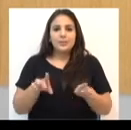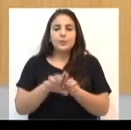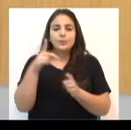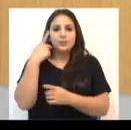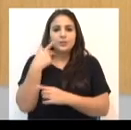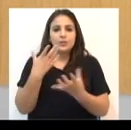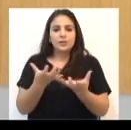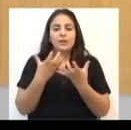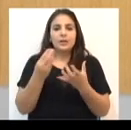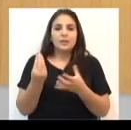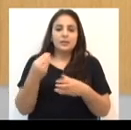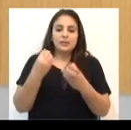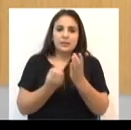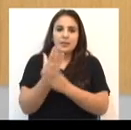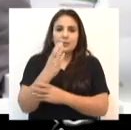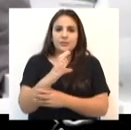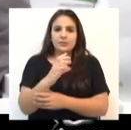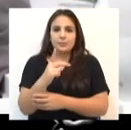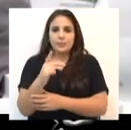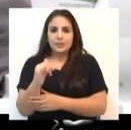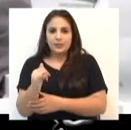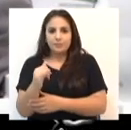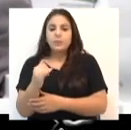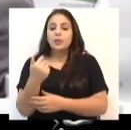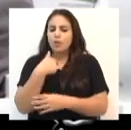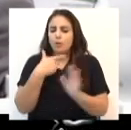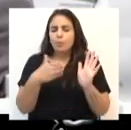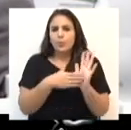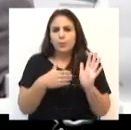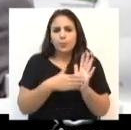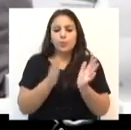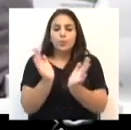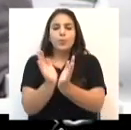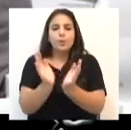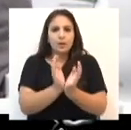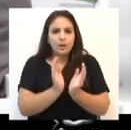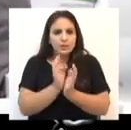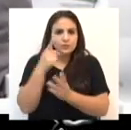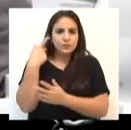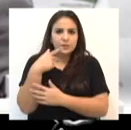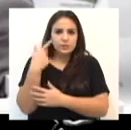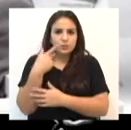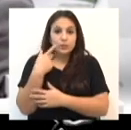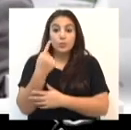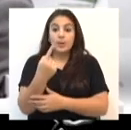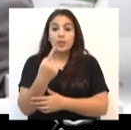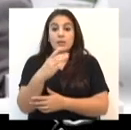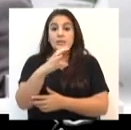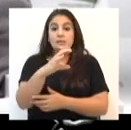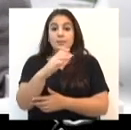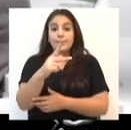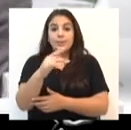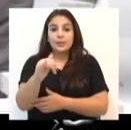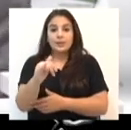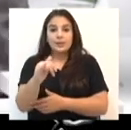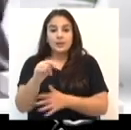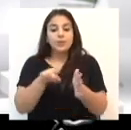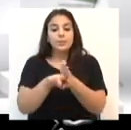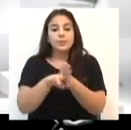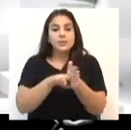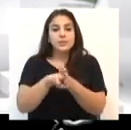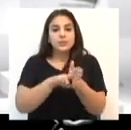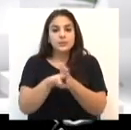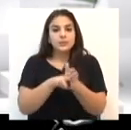quer instaurar uma CPI. E eu vou propor, colegas vereadores, uma CPI para